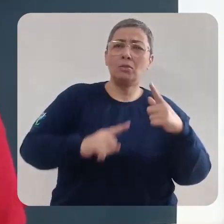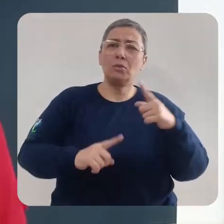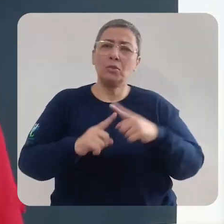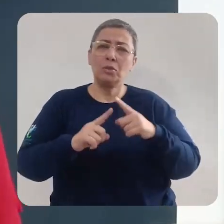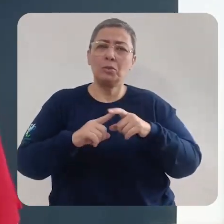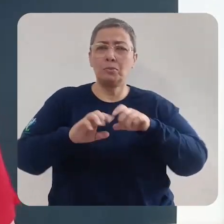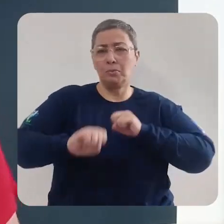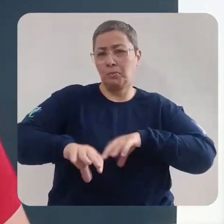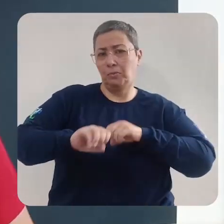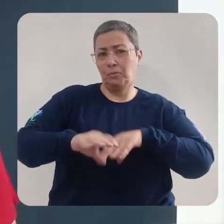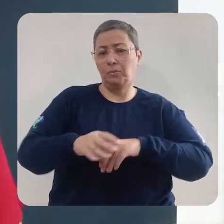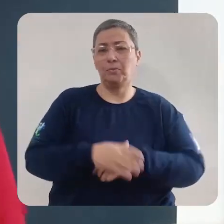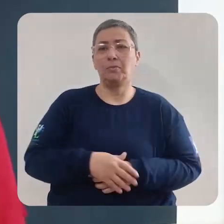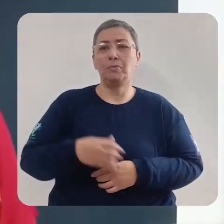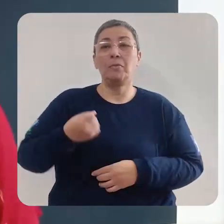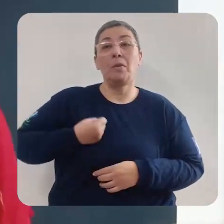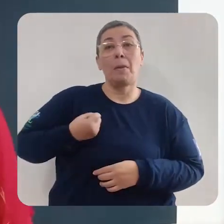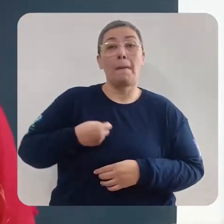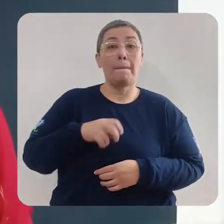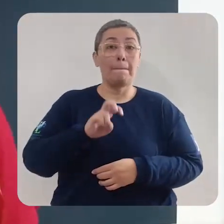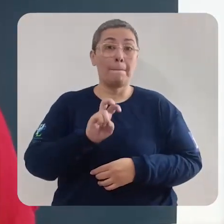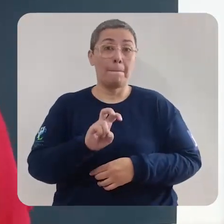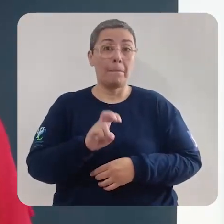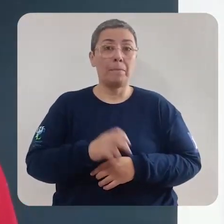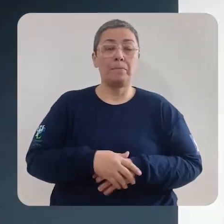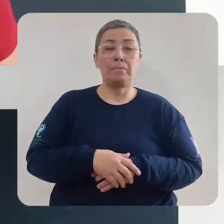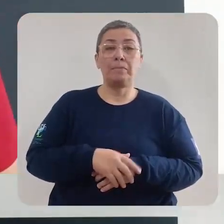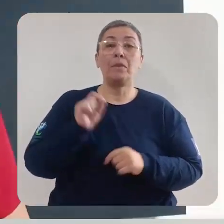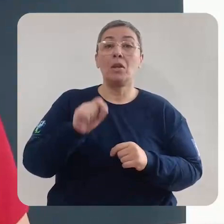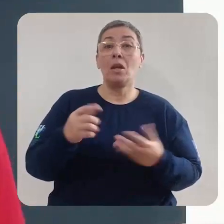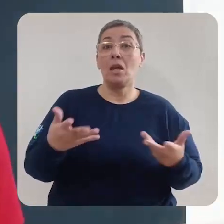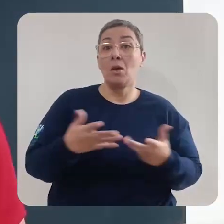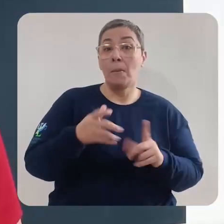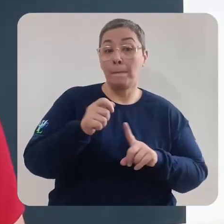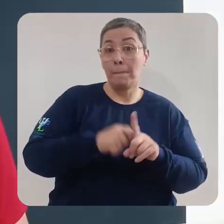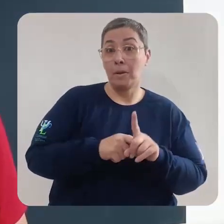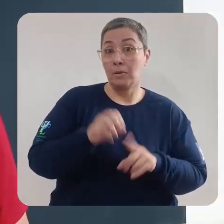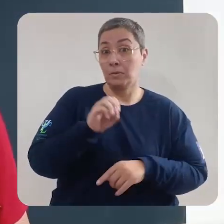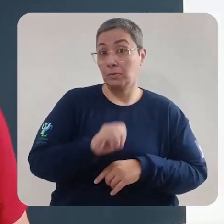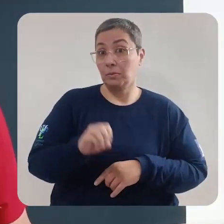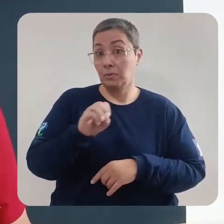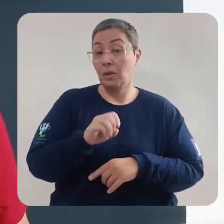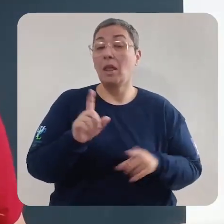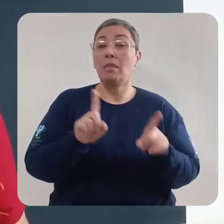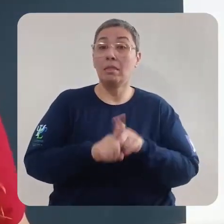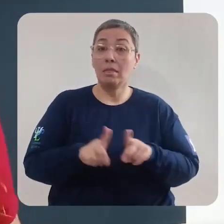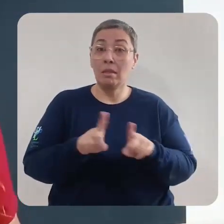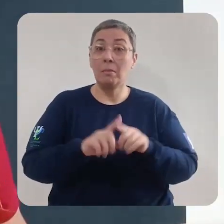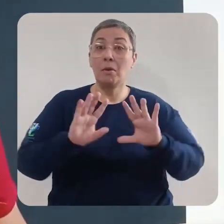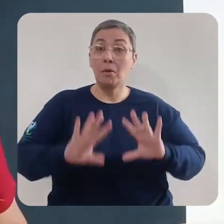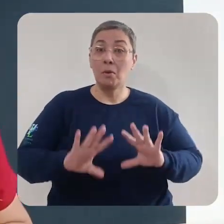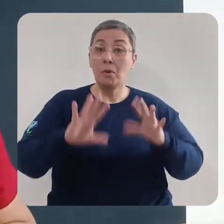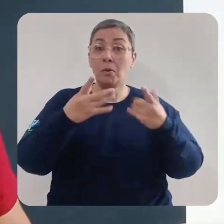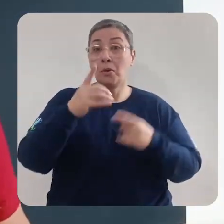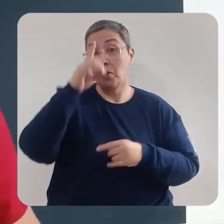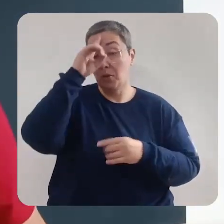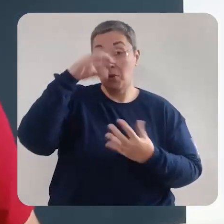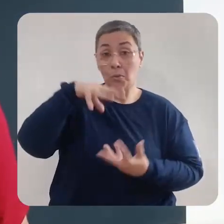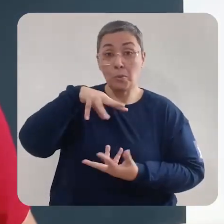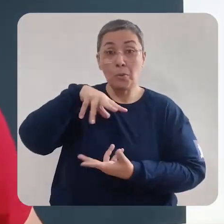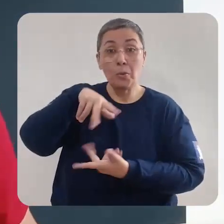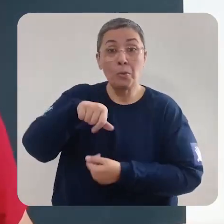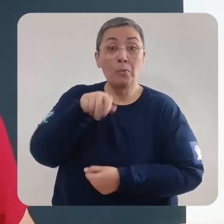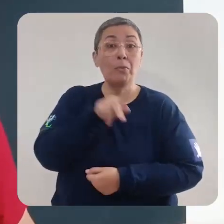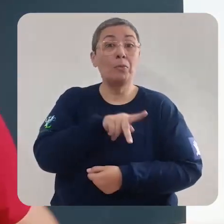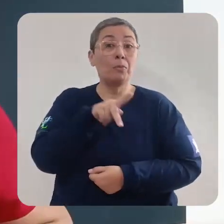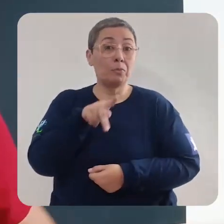todas as etapas e modalidades diferentes de ensino. Number 5. Neste mês de outubro